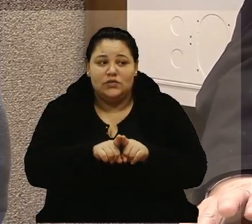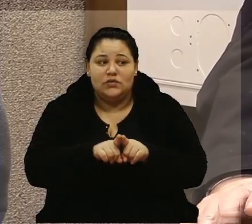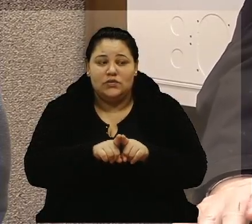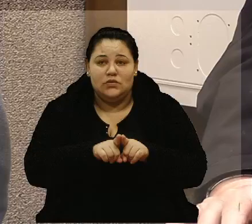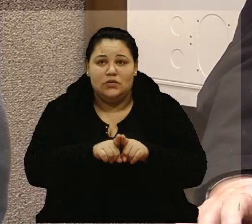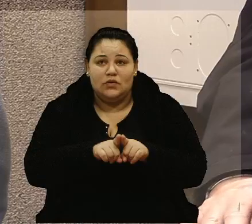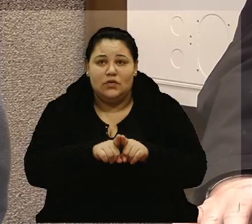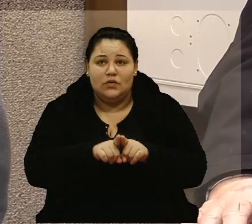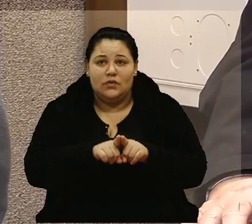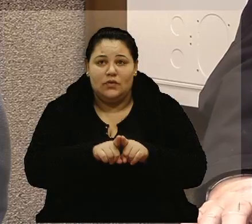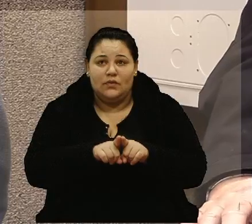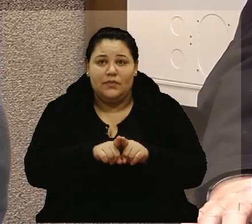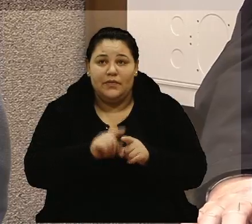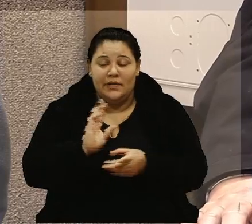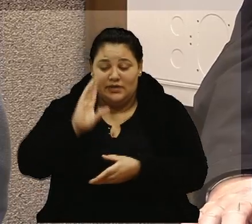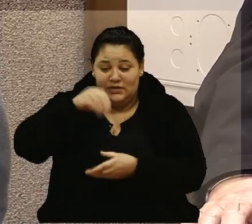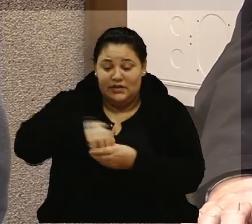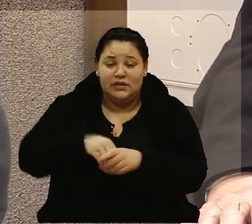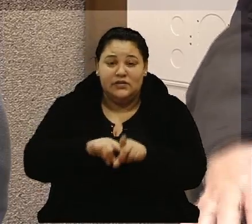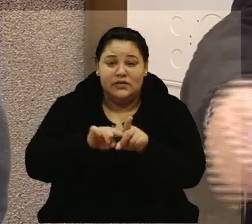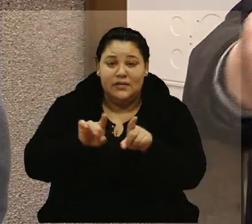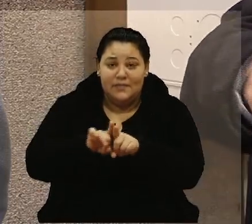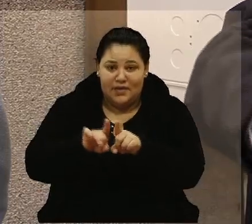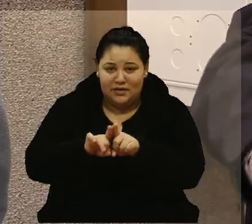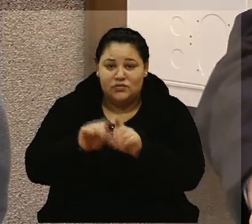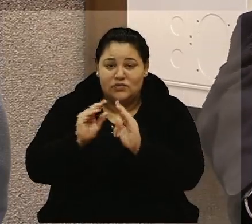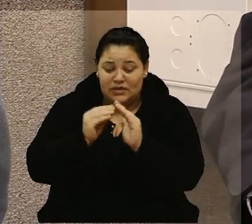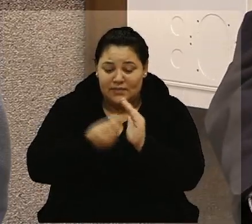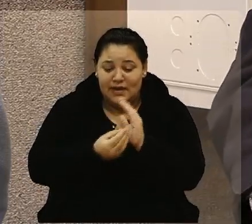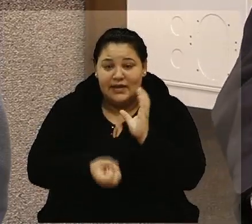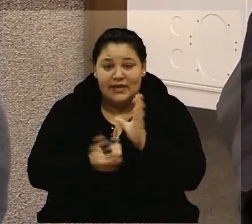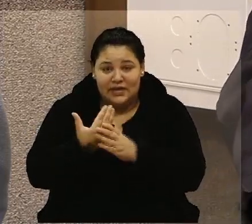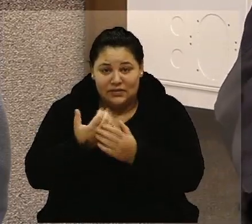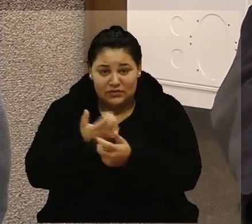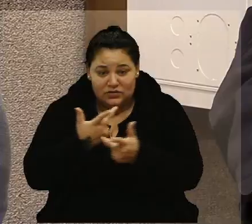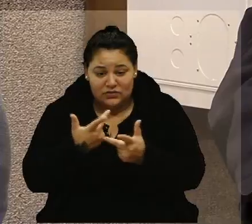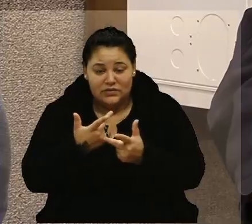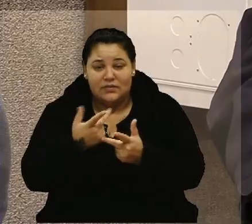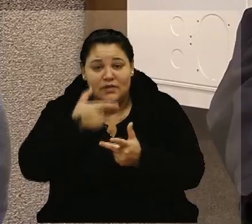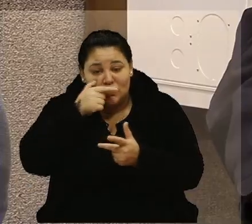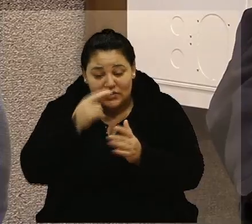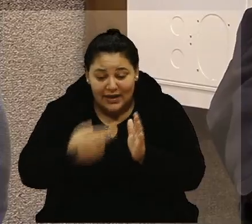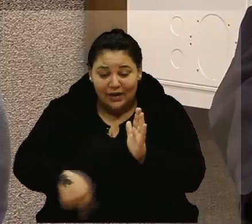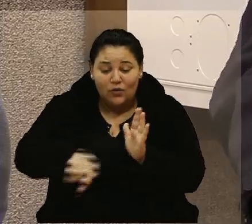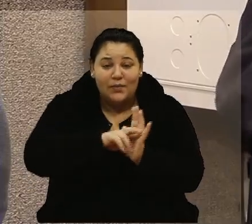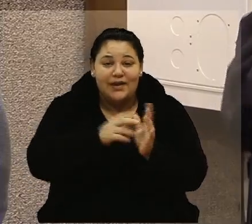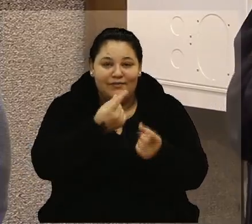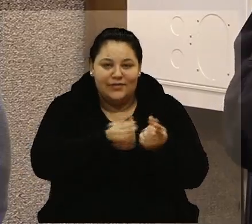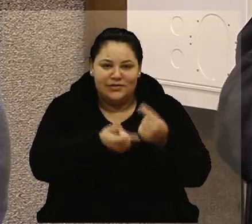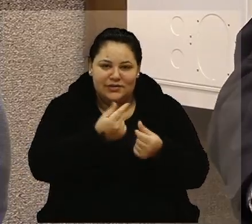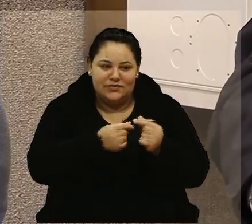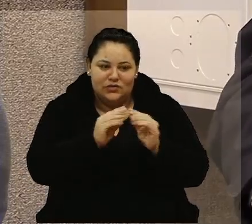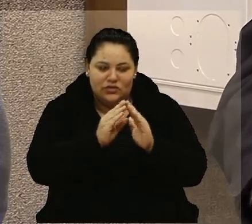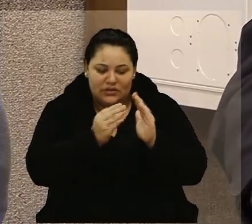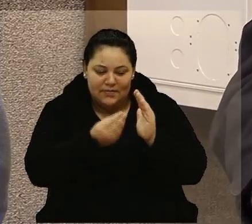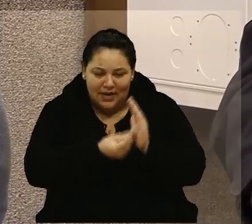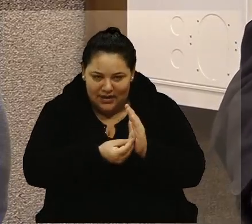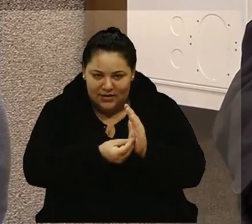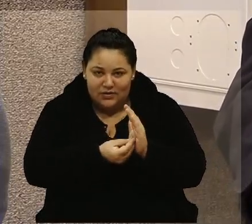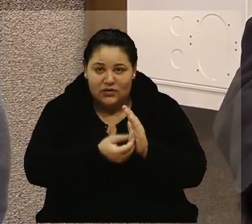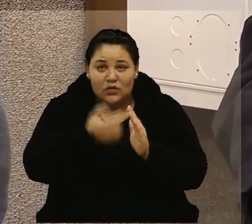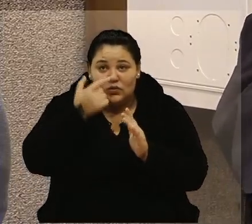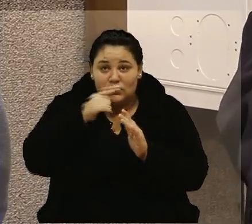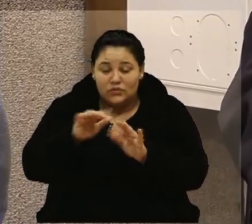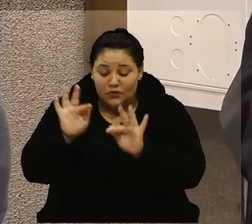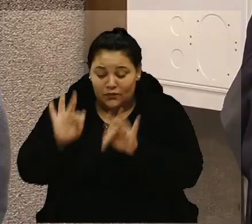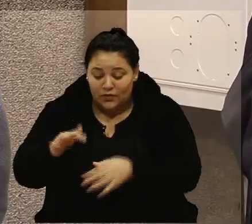articulação forte internamente dentro do SAMAI, criamos as condições de recuperar financeiramente o SAMAI. Chegamos ao final da